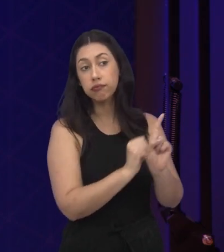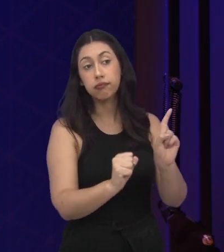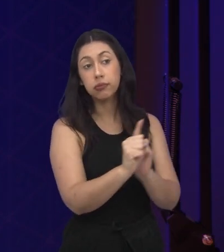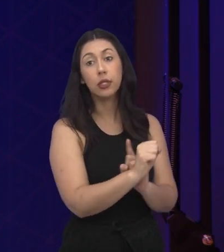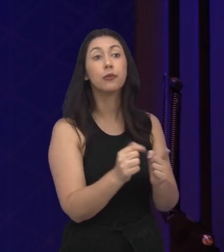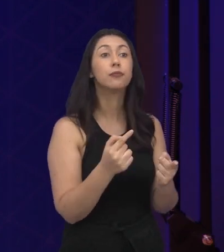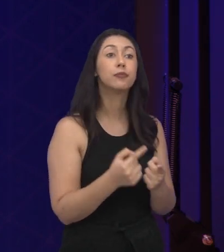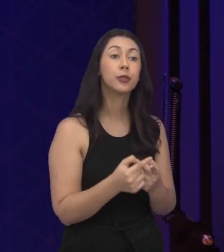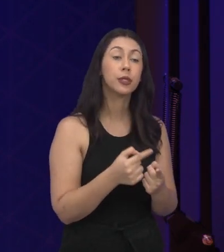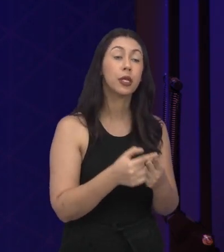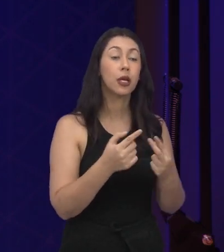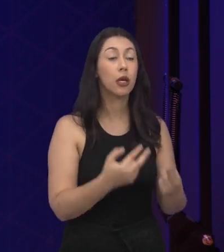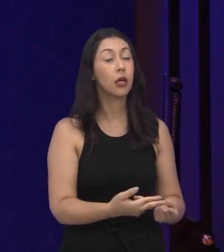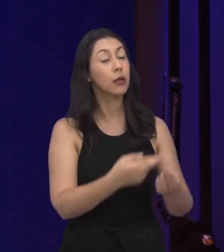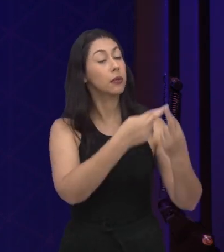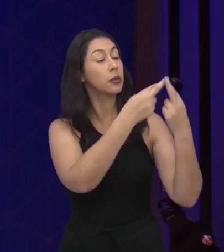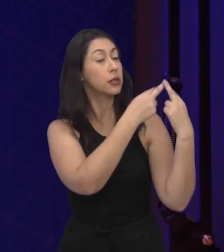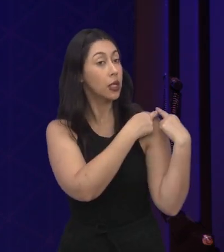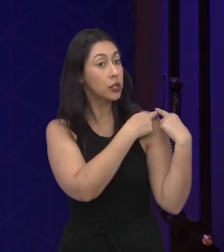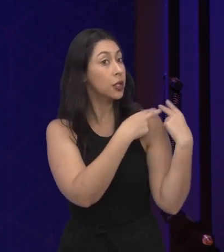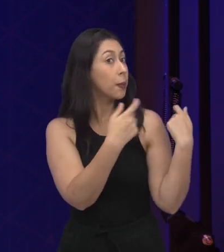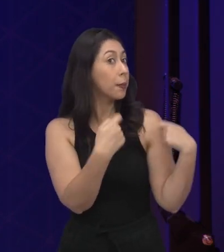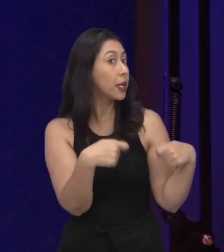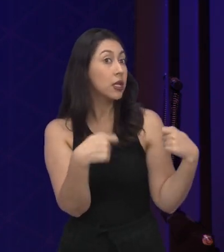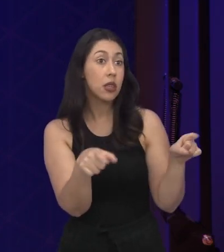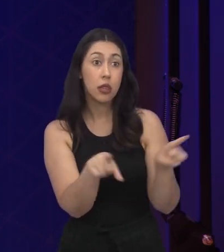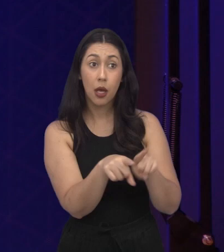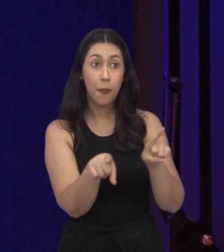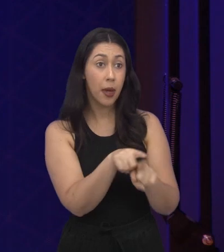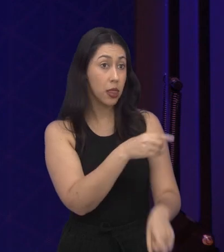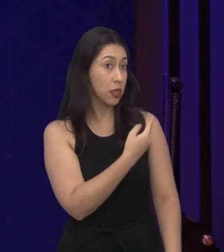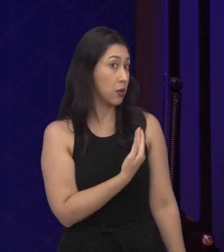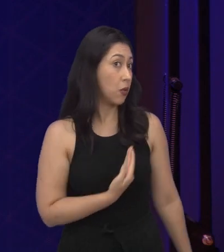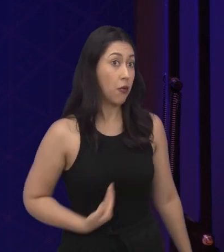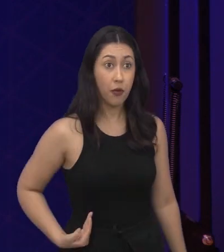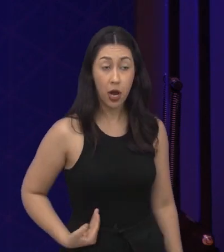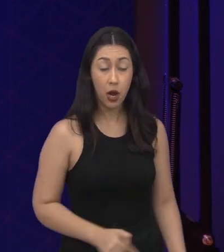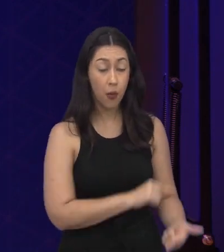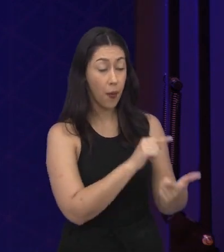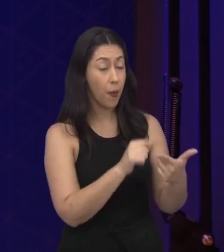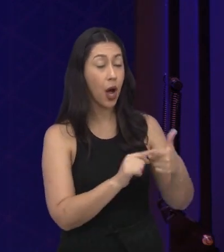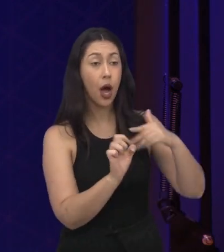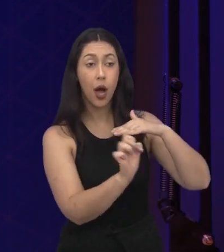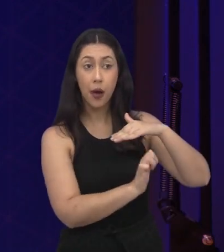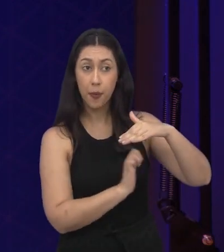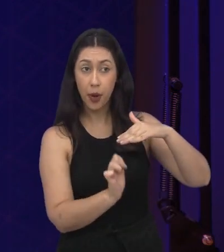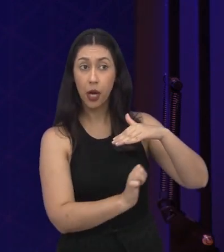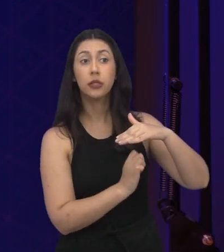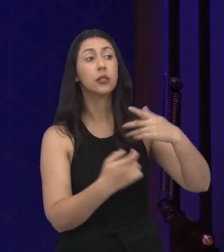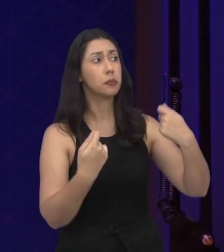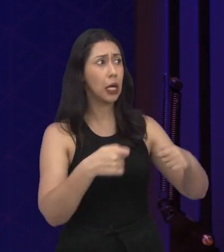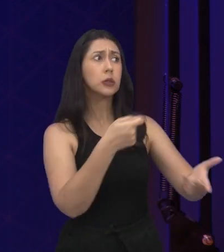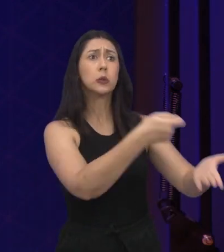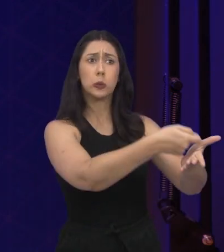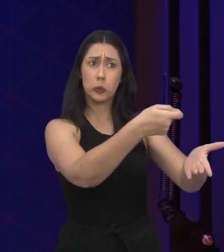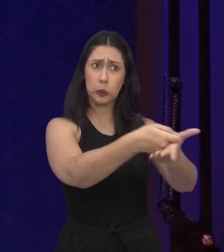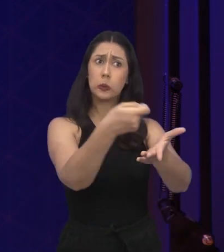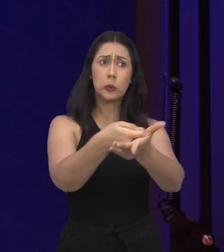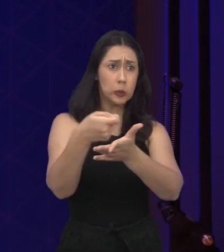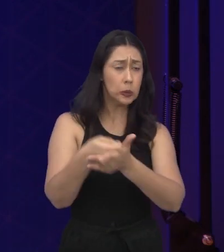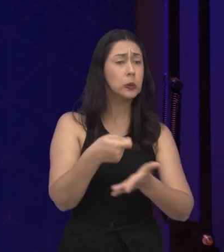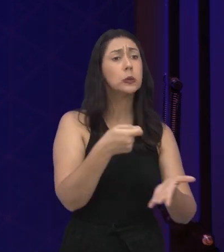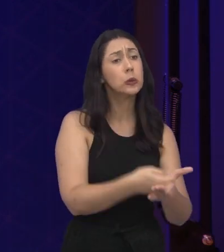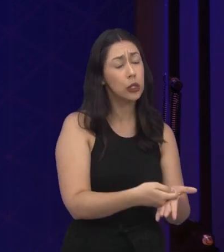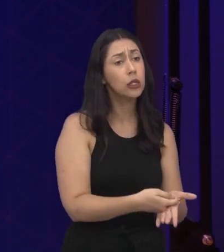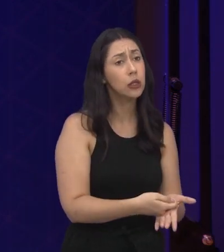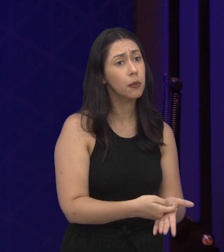momentos, porque essa responsabilidade precisa vir dos governos e das empresas, né? Essa pressão precisa existir para